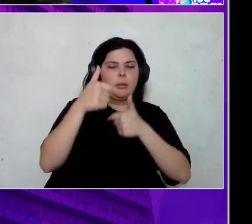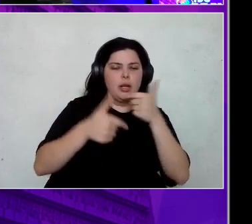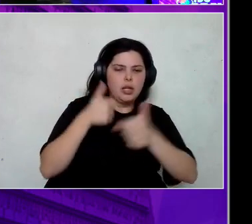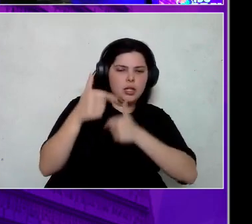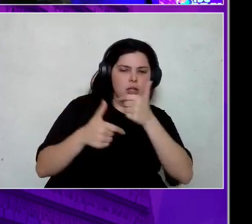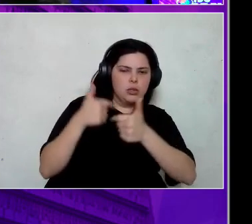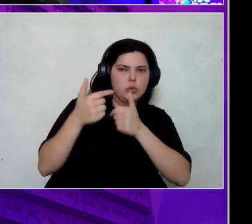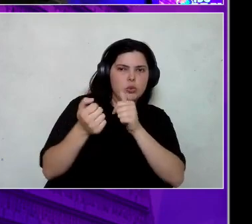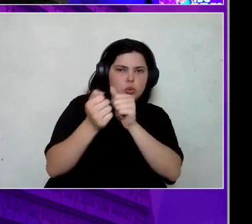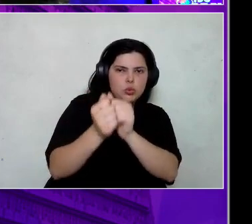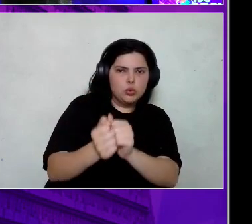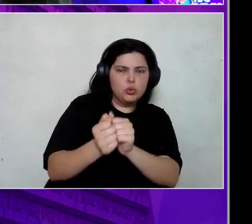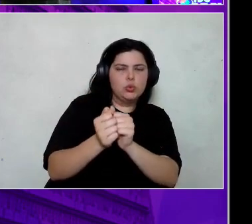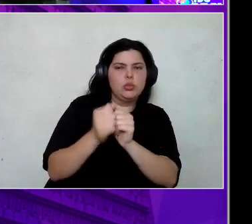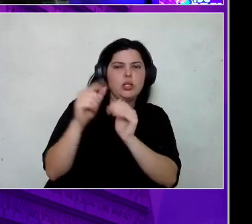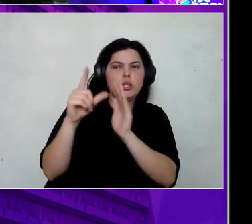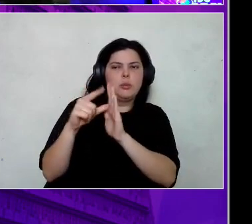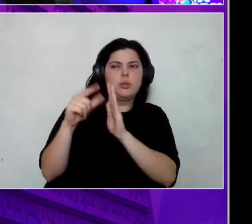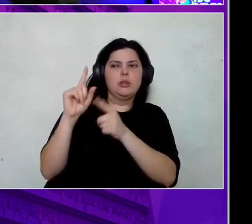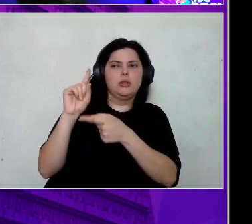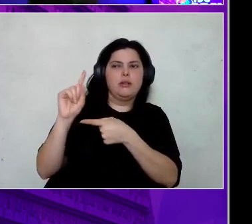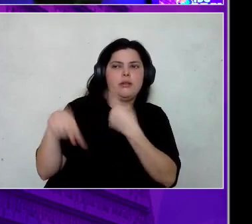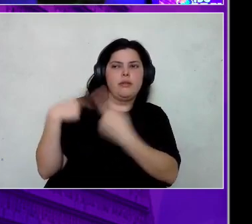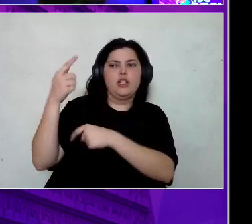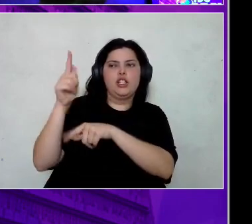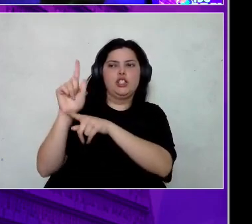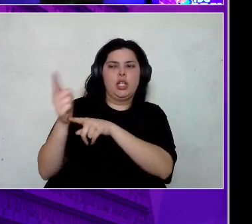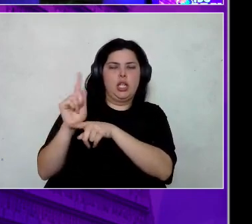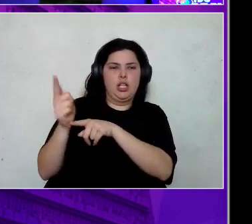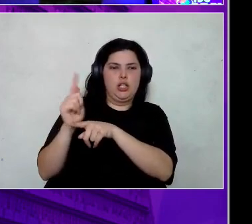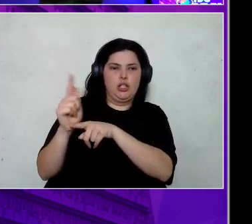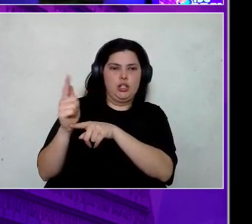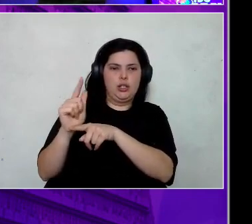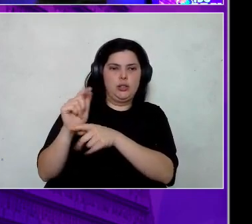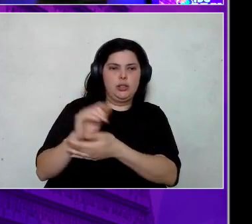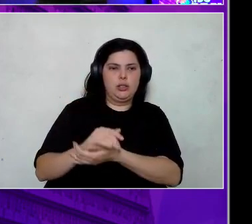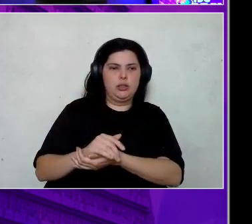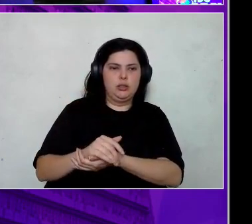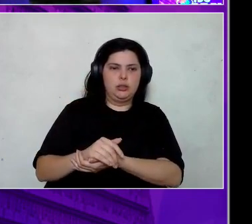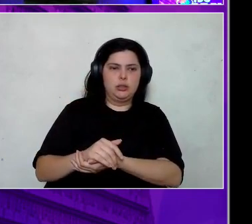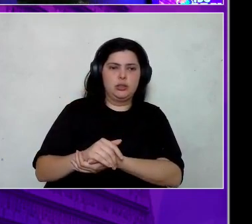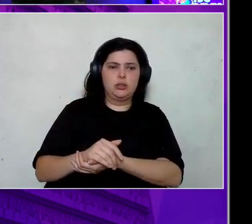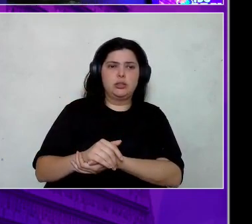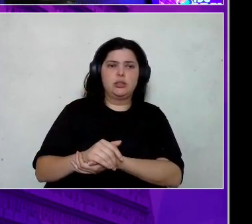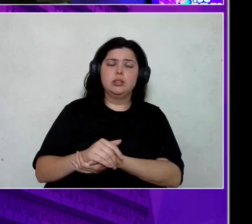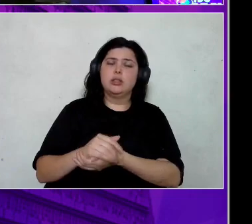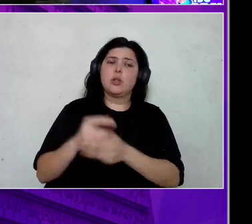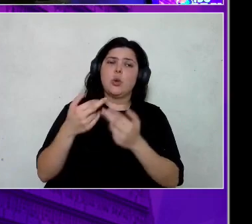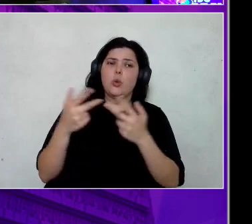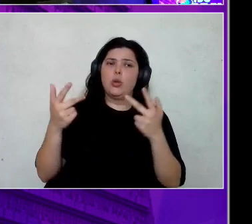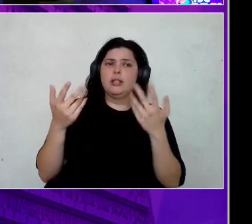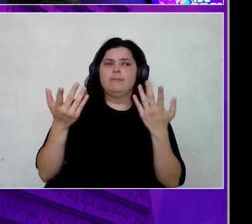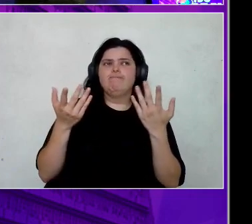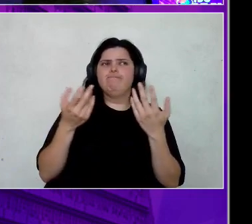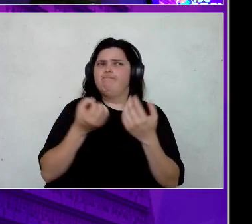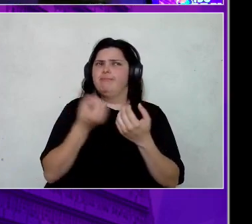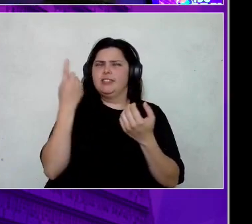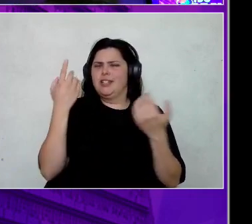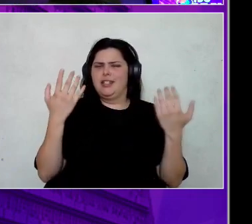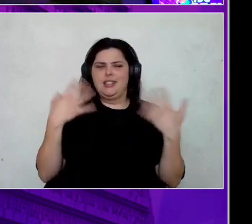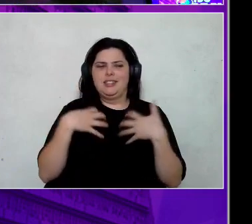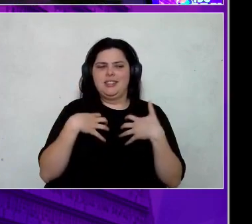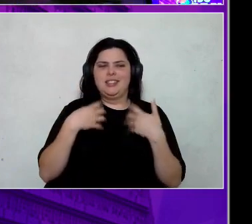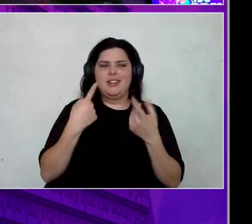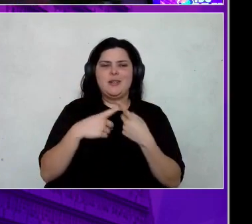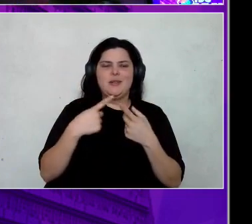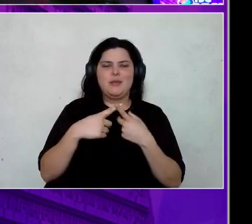de repente você vira o gerente dele, algumas coisas você podem assim ficar estranhas, né? Primeiro que você vai, sei lá,